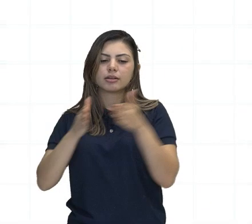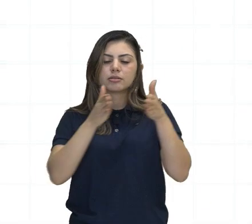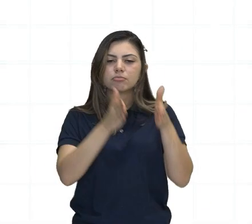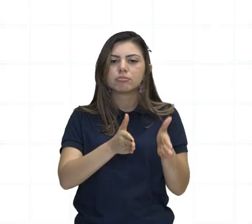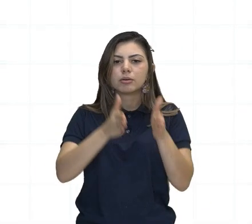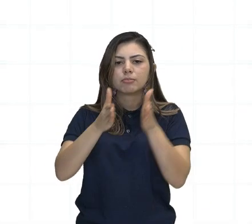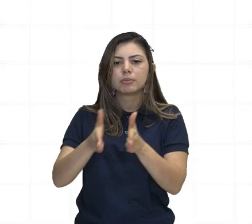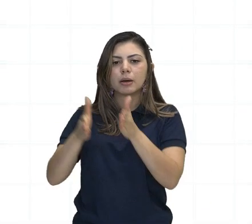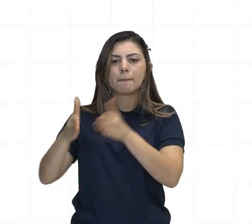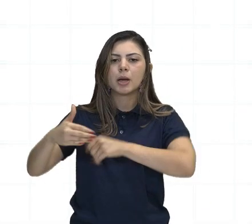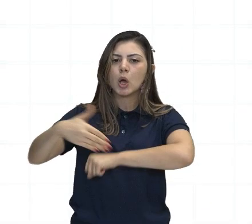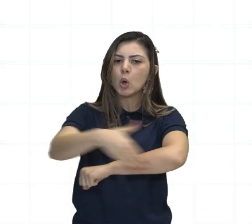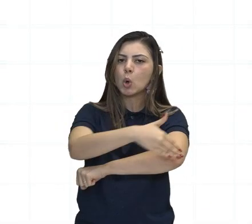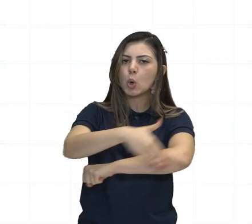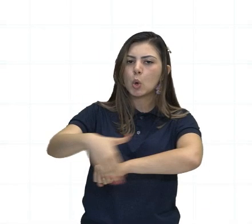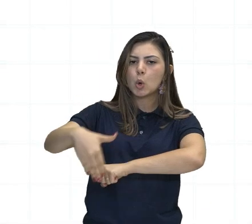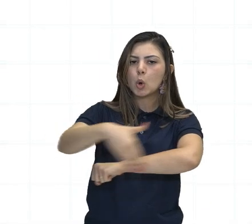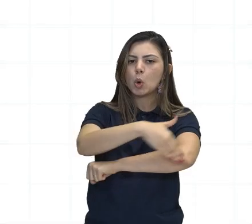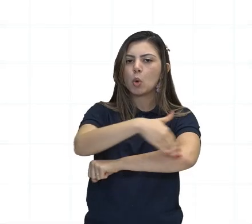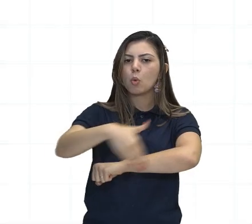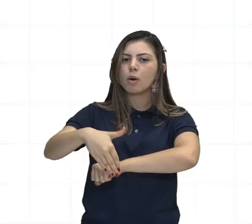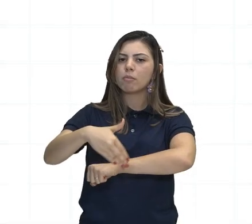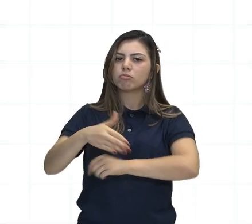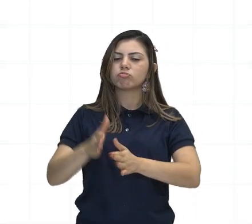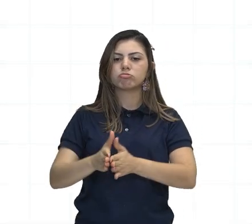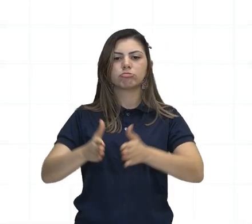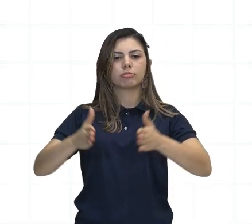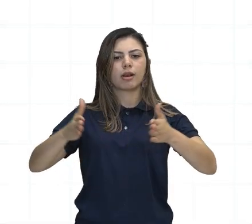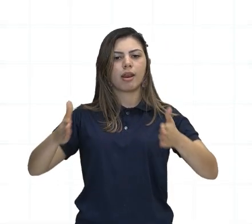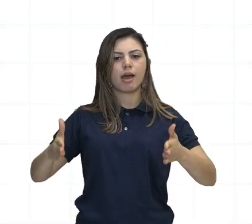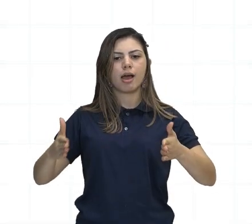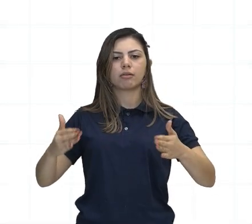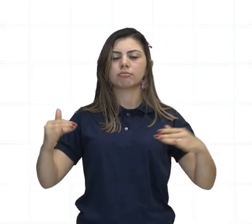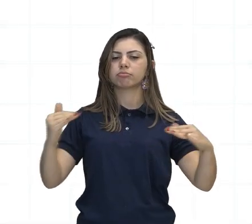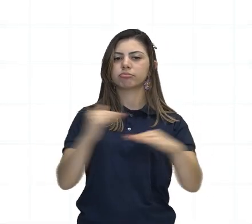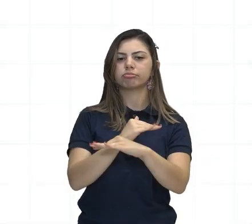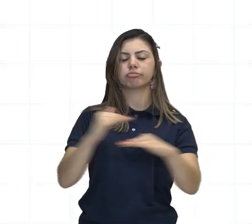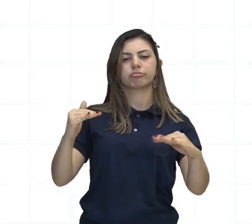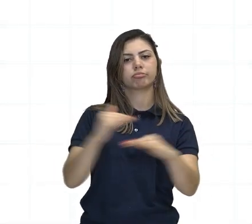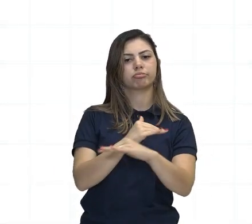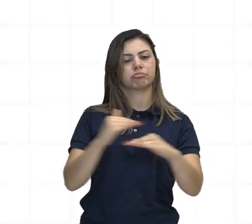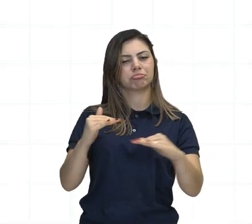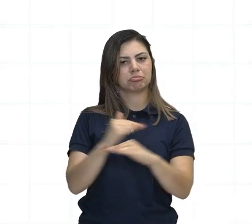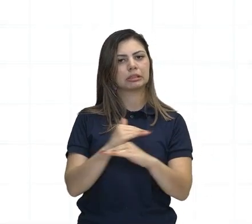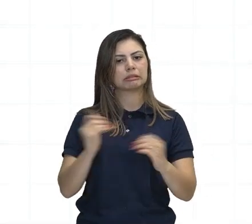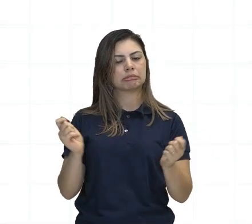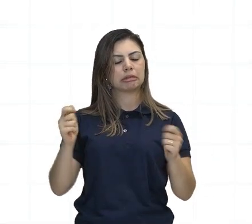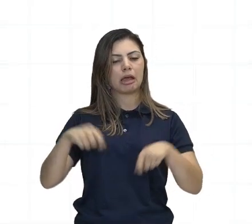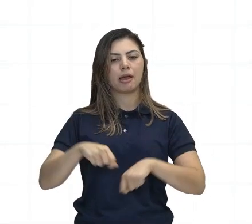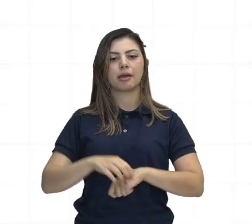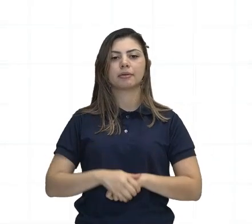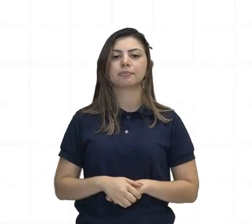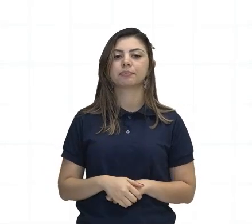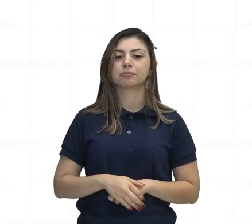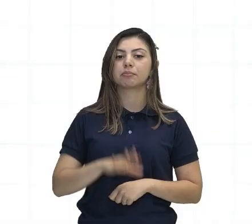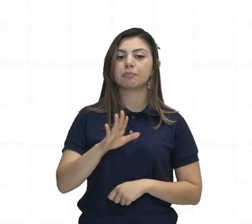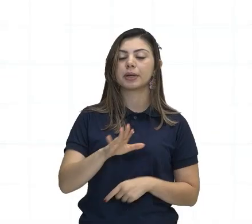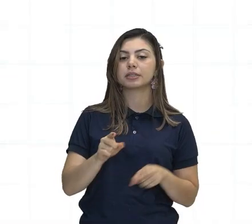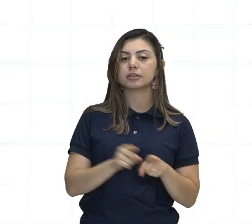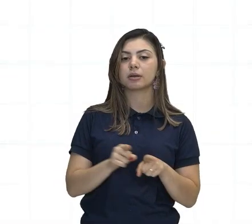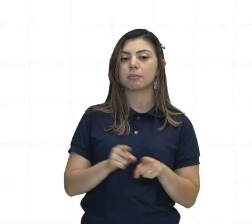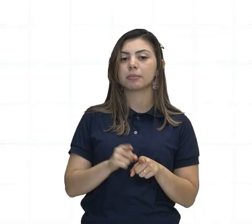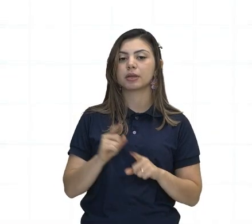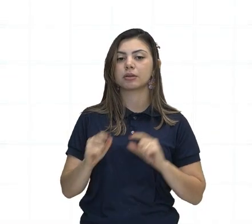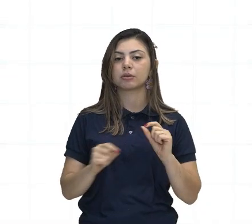né, as ruas ligeiramente mais largas, os carros podendo transitar, e também nas áreas sem